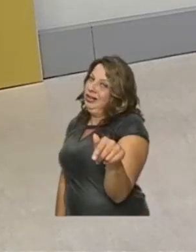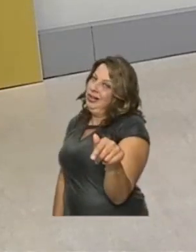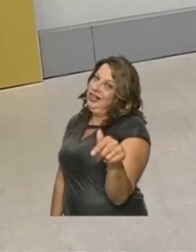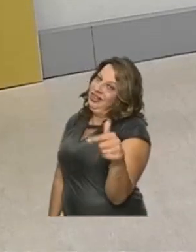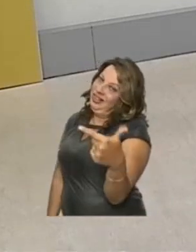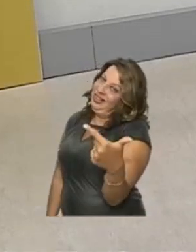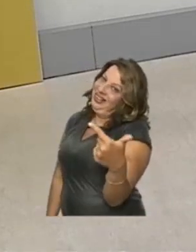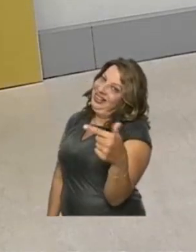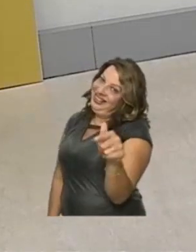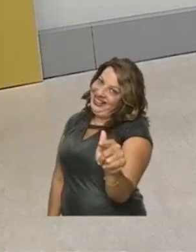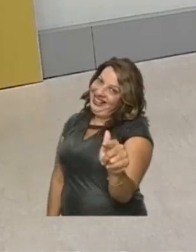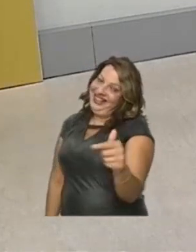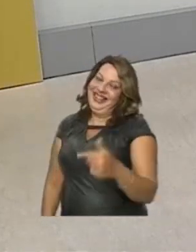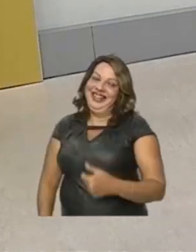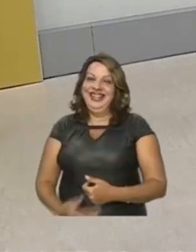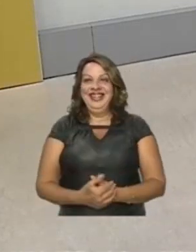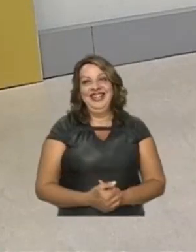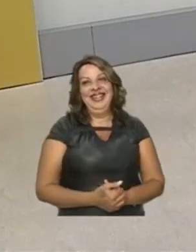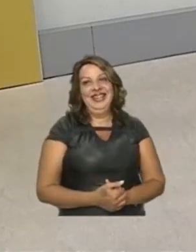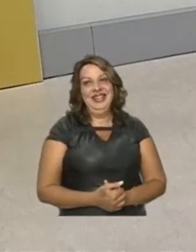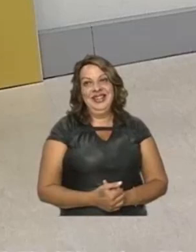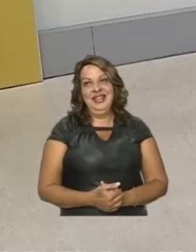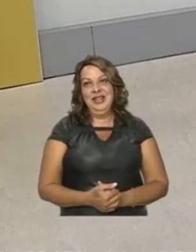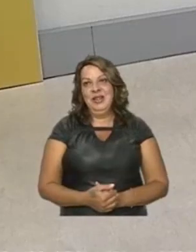27, Beth, 27.